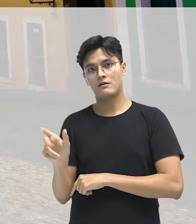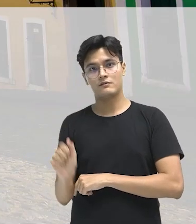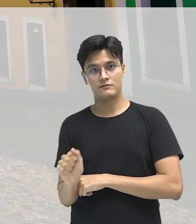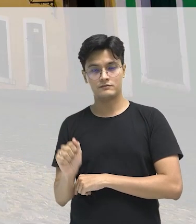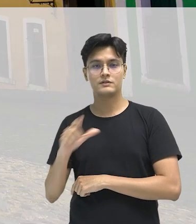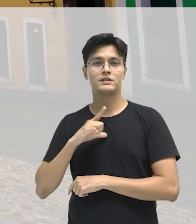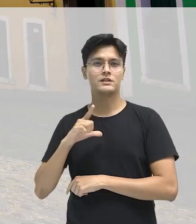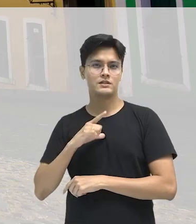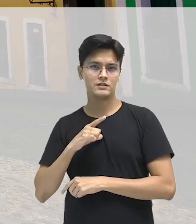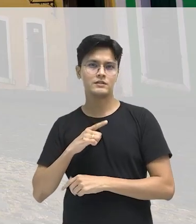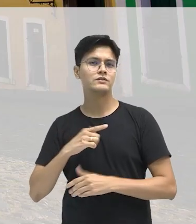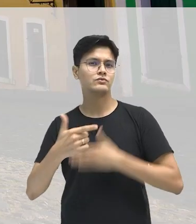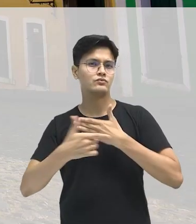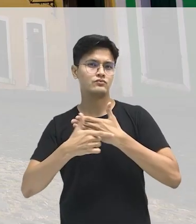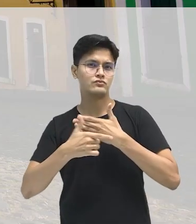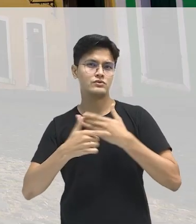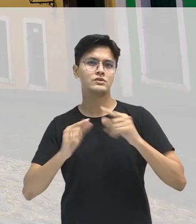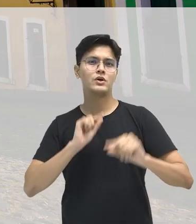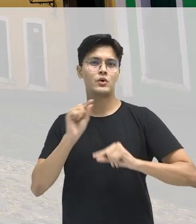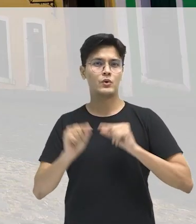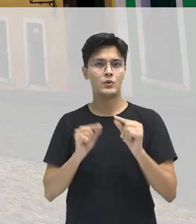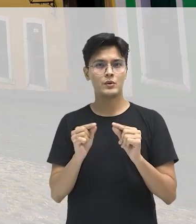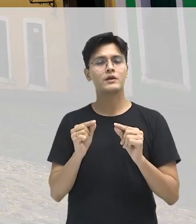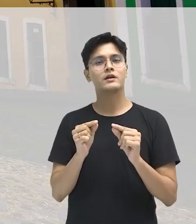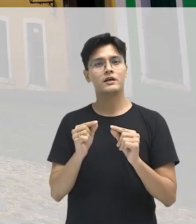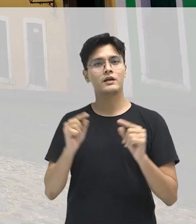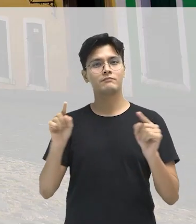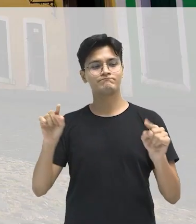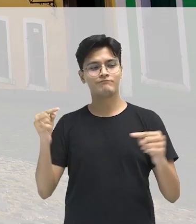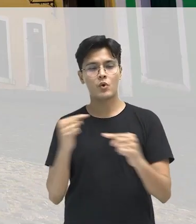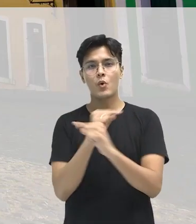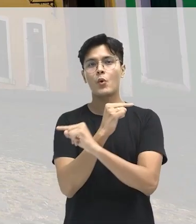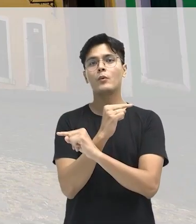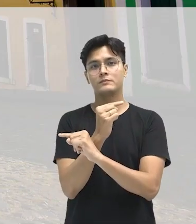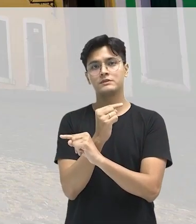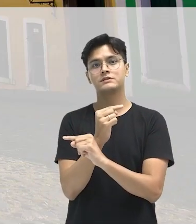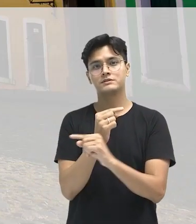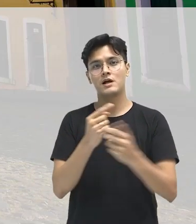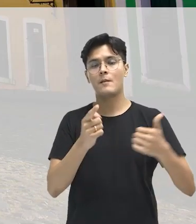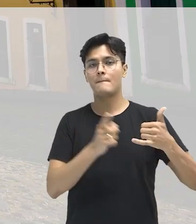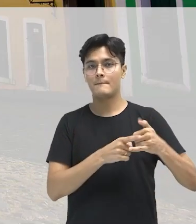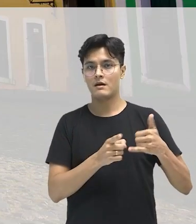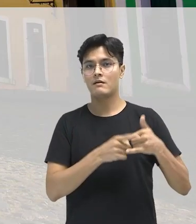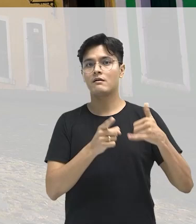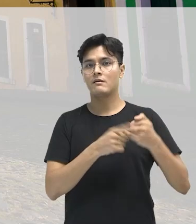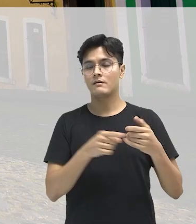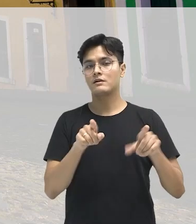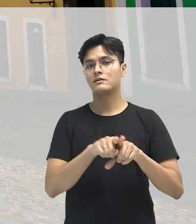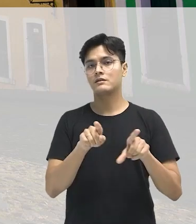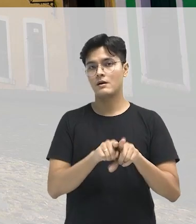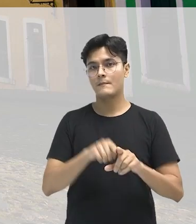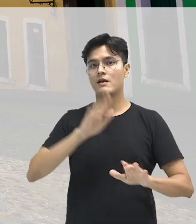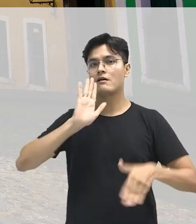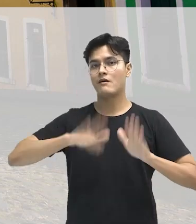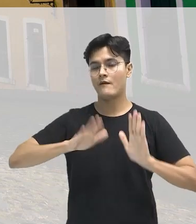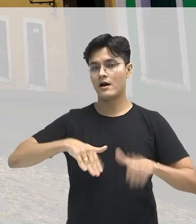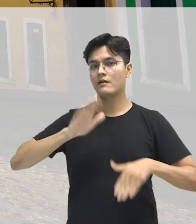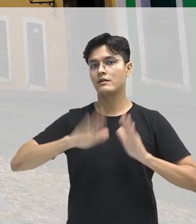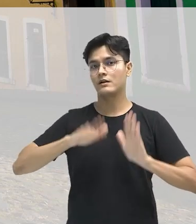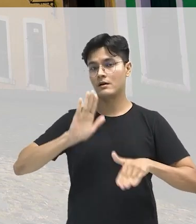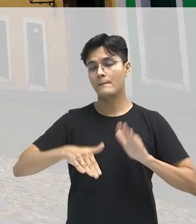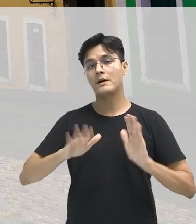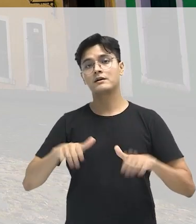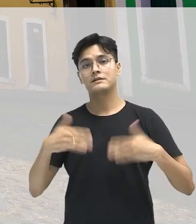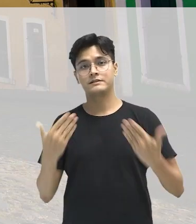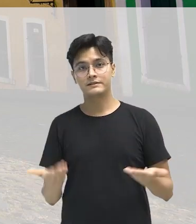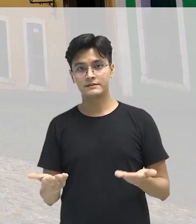sua função é ser um contraponto rítmico ao berimbau e ao atabaque. Ou seja, ele vai